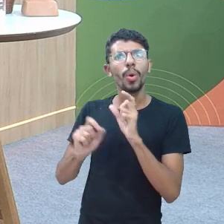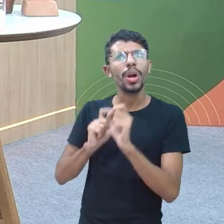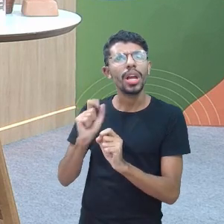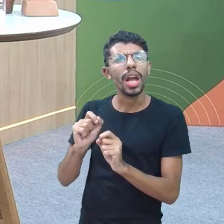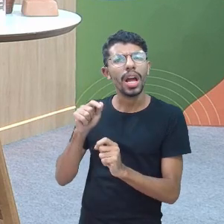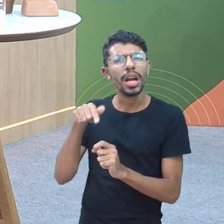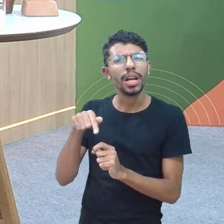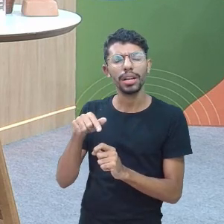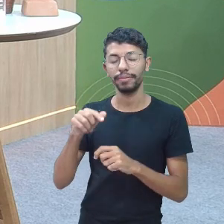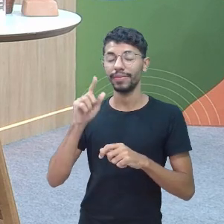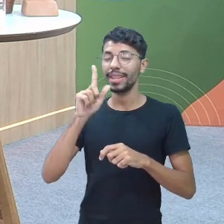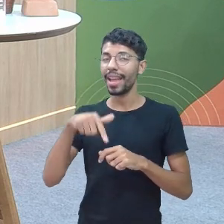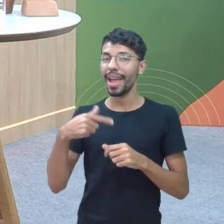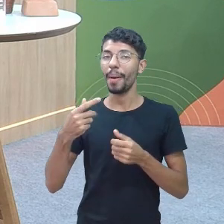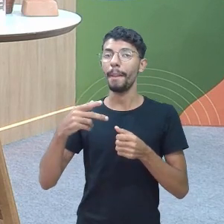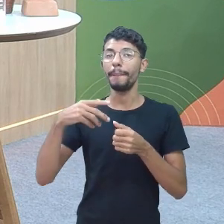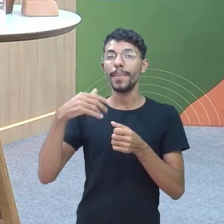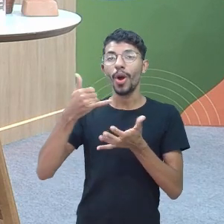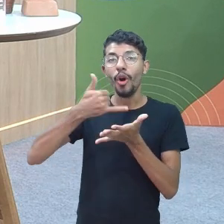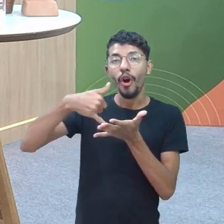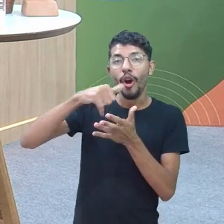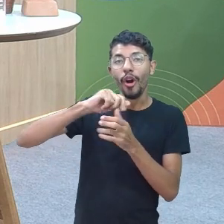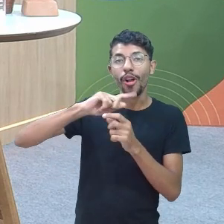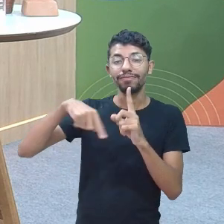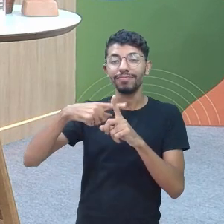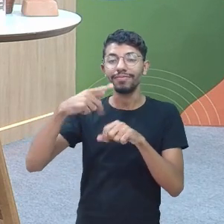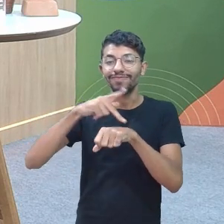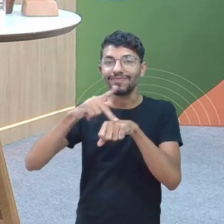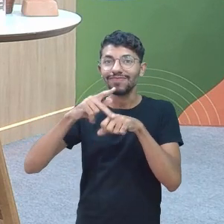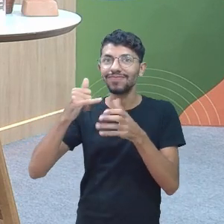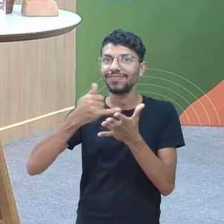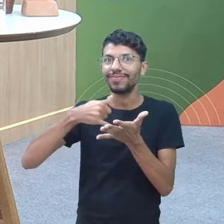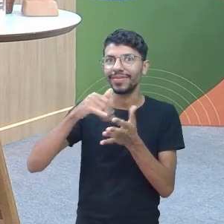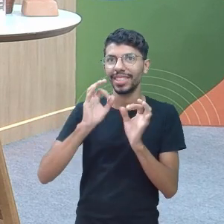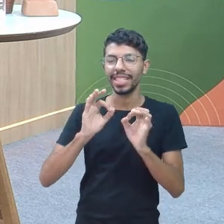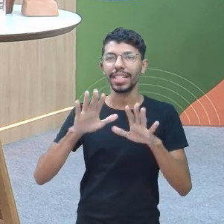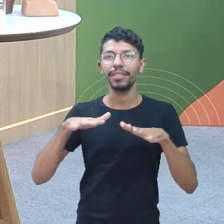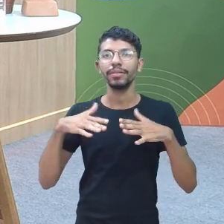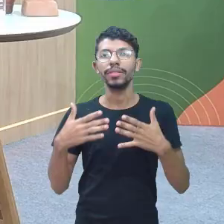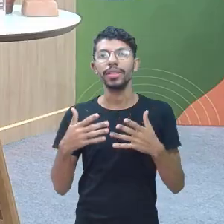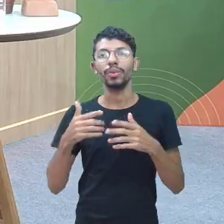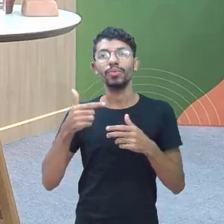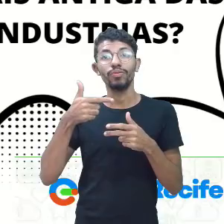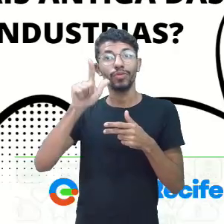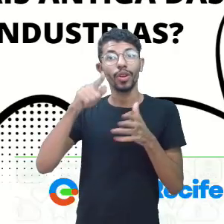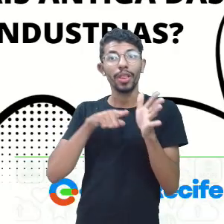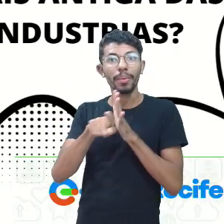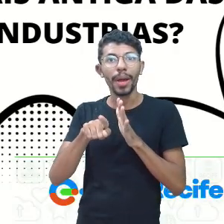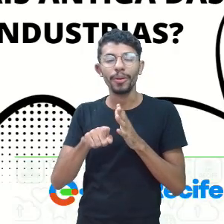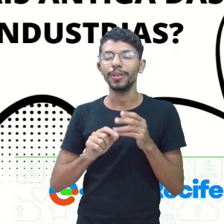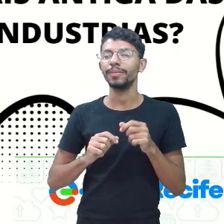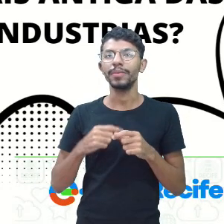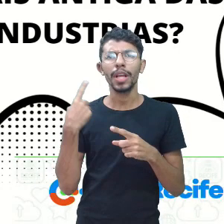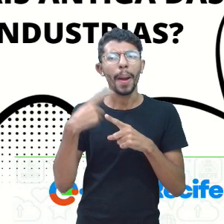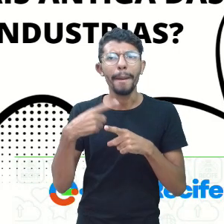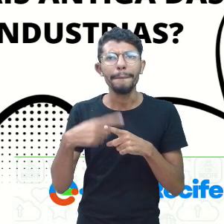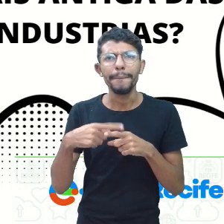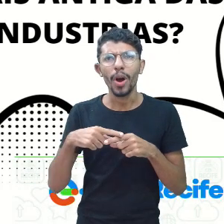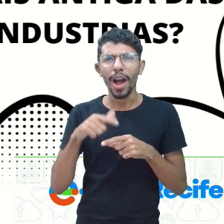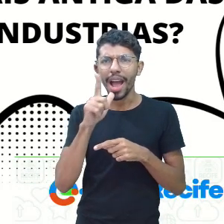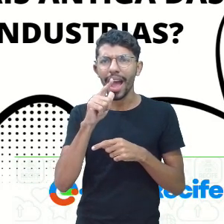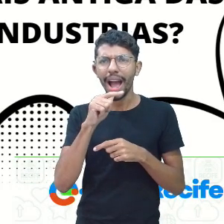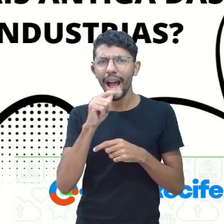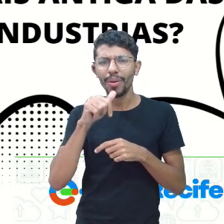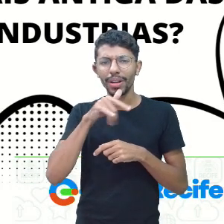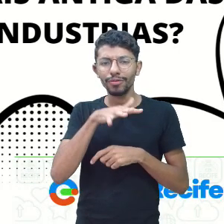parte ali é o petróleo. E a gente vai ver isso nessa aula. Outra coisa, por que a água do mar é salgada? Será que hoje a gente vai